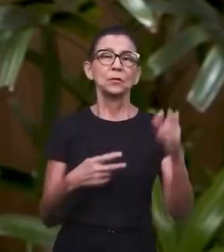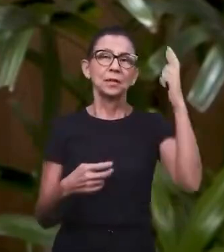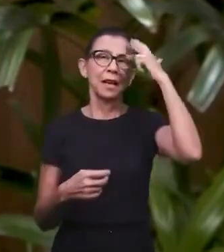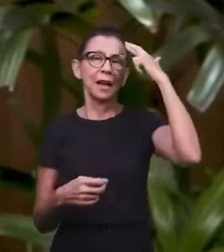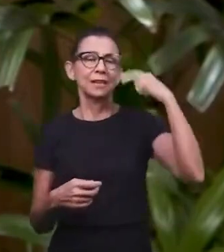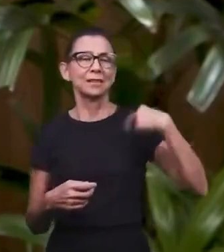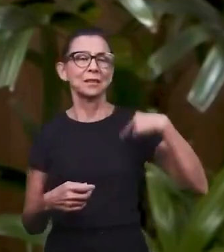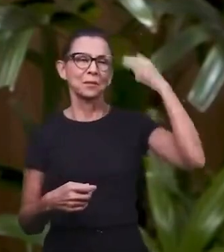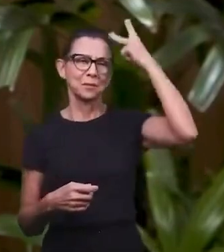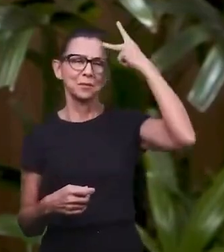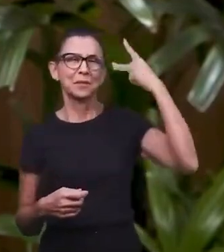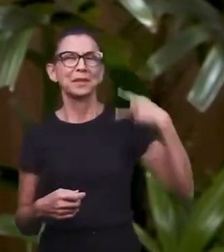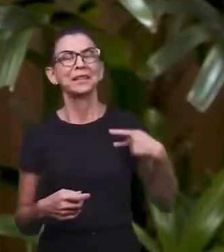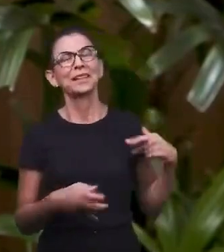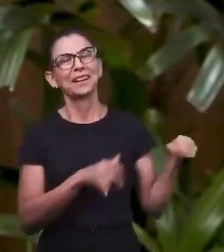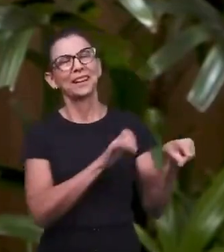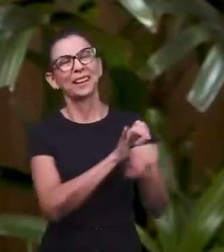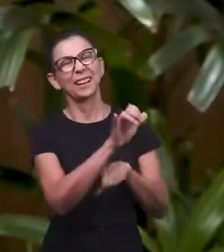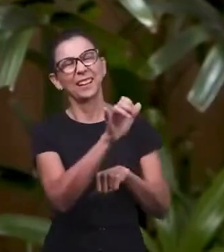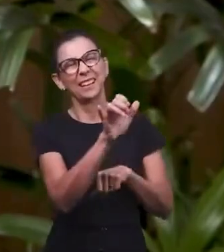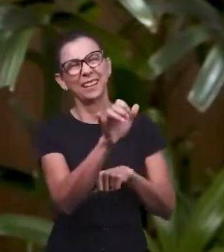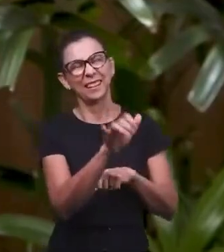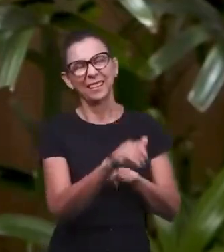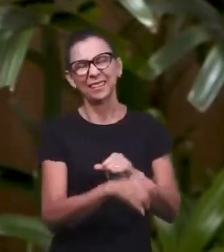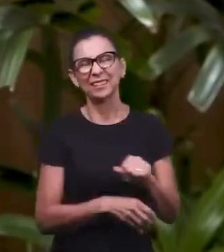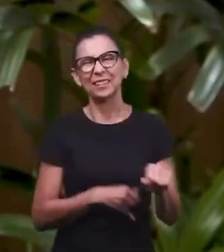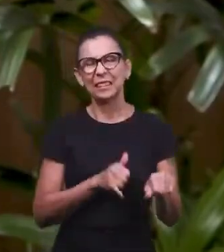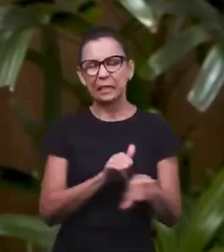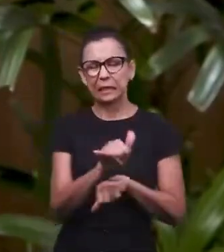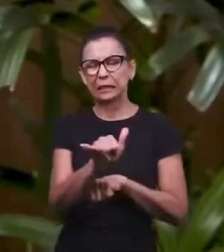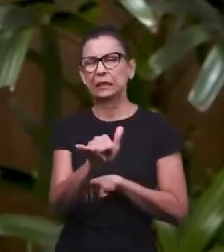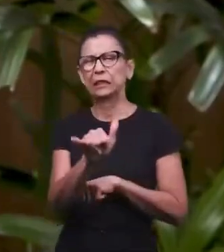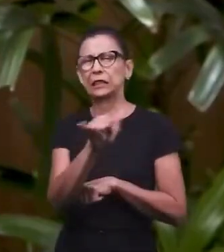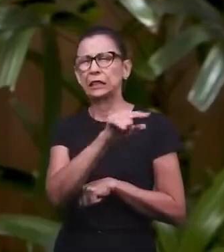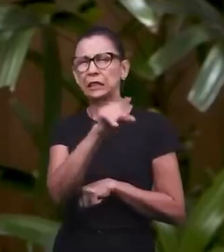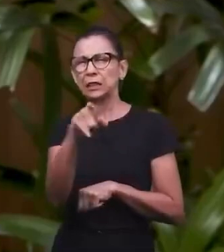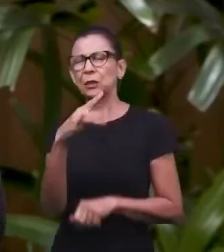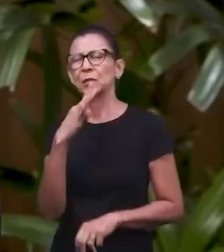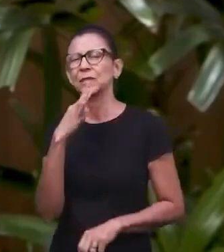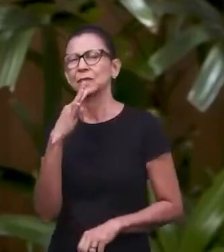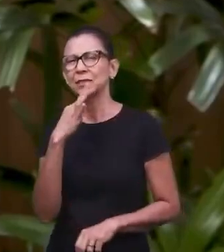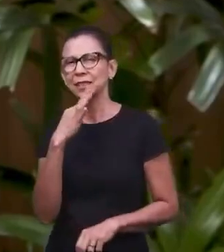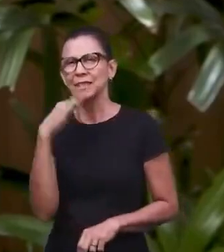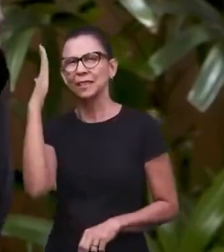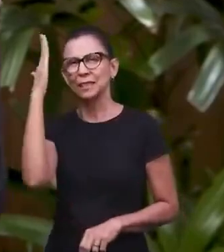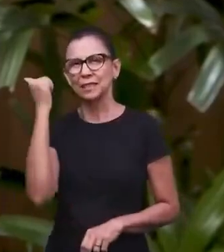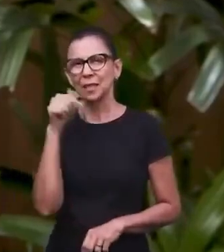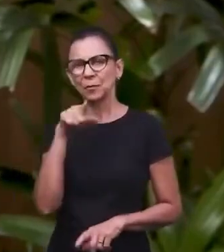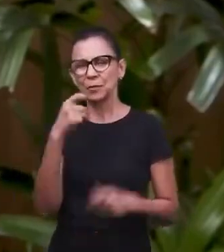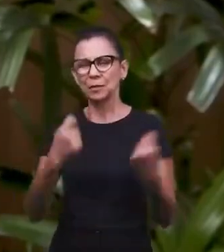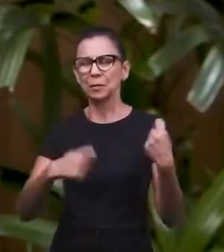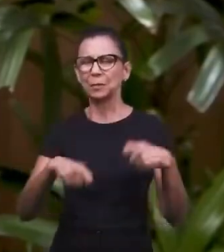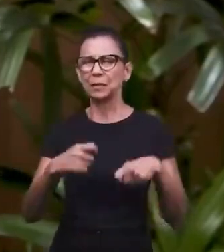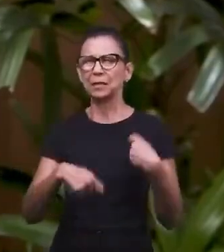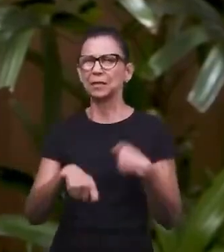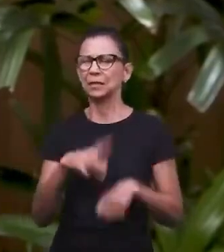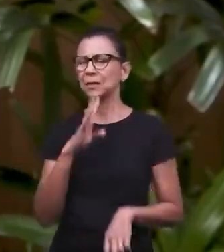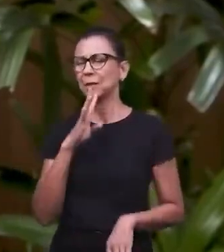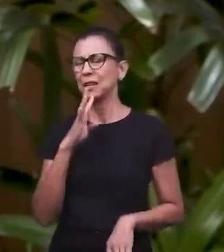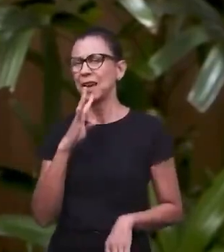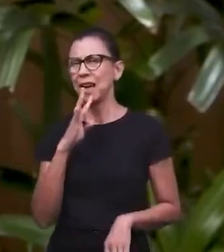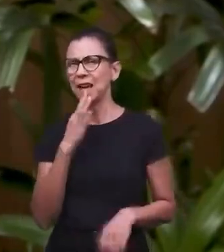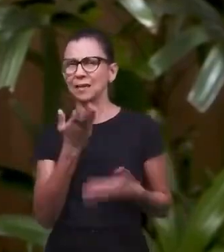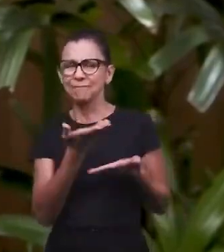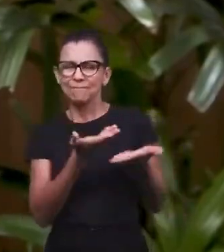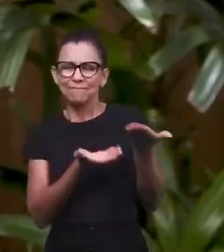ele engana muito fácil o argumento ele sabe o que você quer ele sabe o que você precisa ele conhece o homem el tá lidando com o homem há milhares de